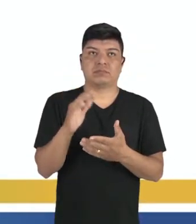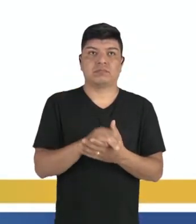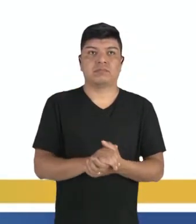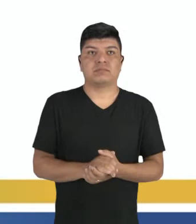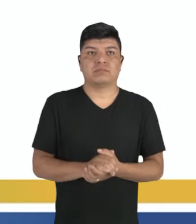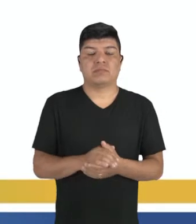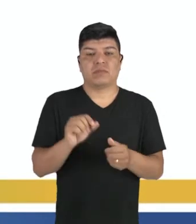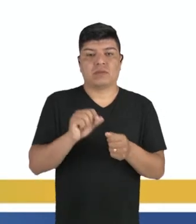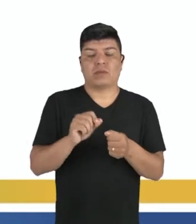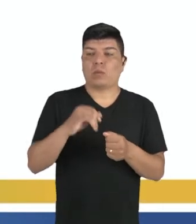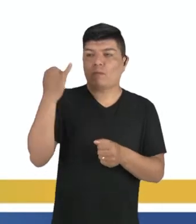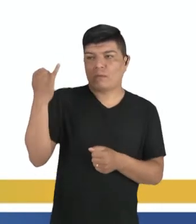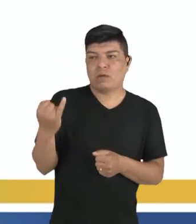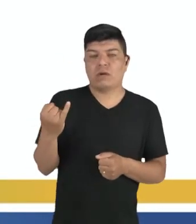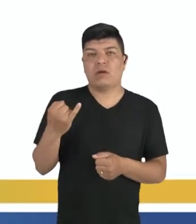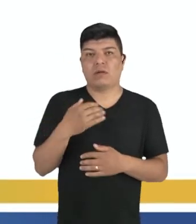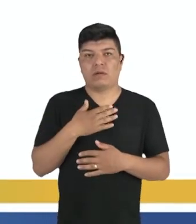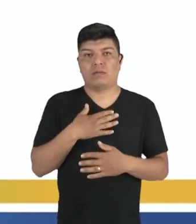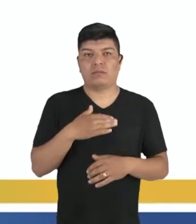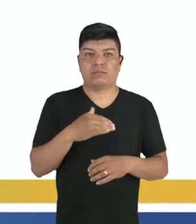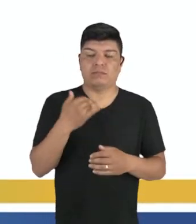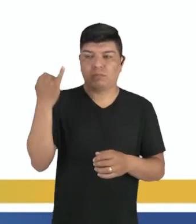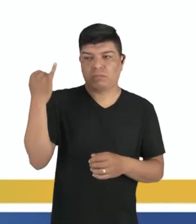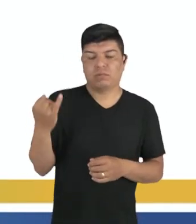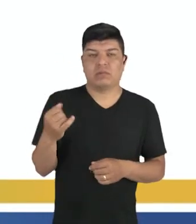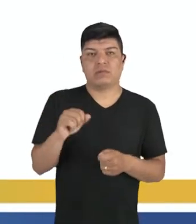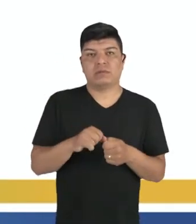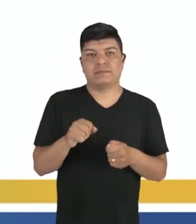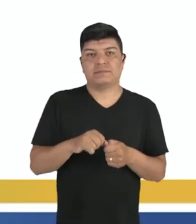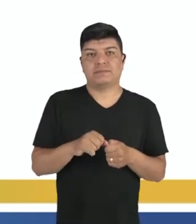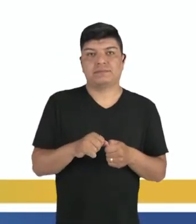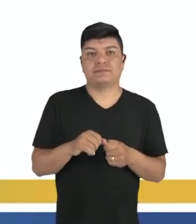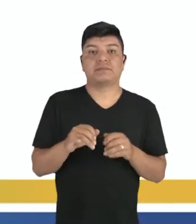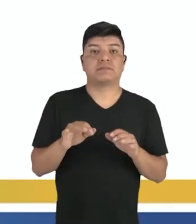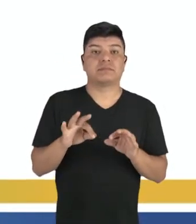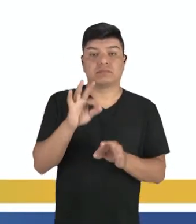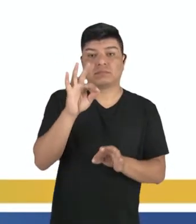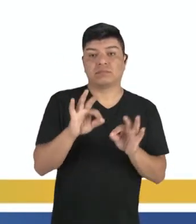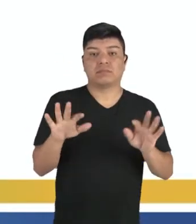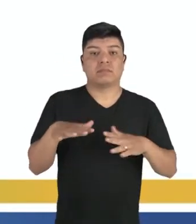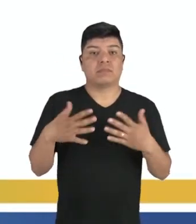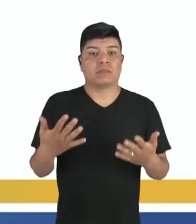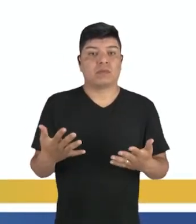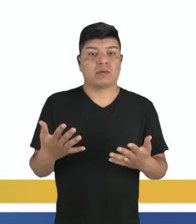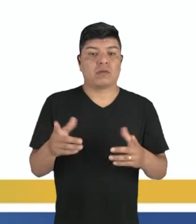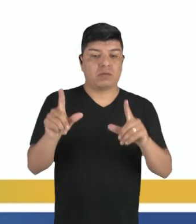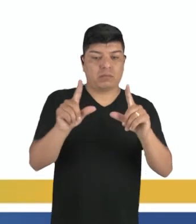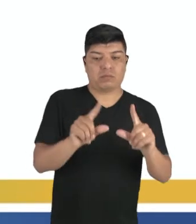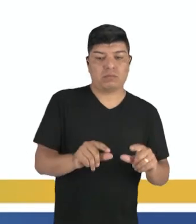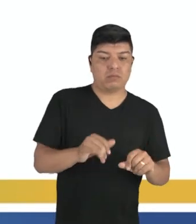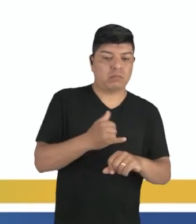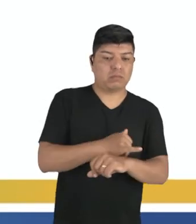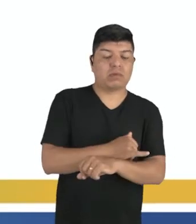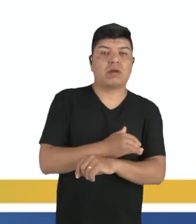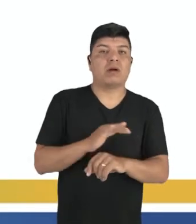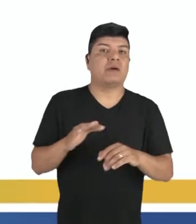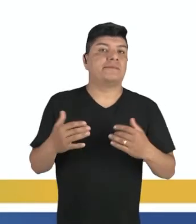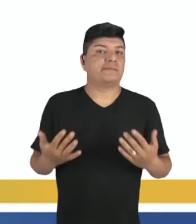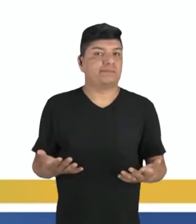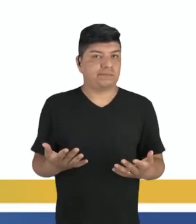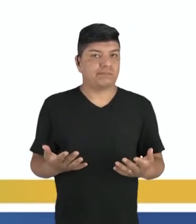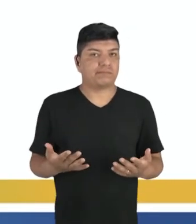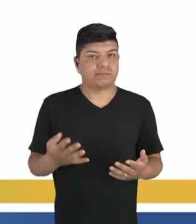dieta, né? Quando você pede, circula para mim aí quais são as medidas para se baixar o peso ali, né? Aí tem ali